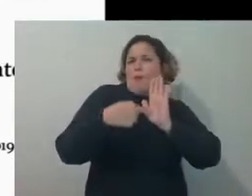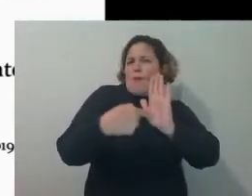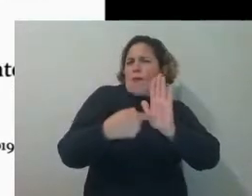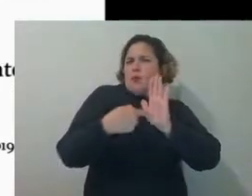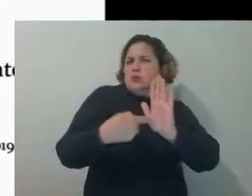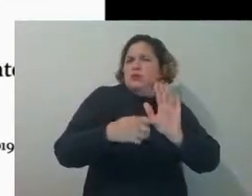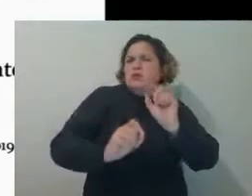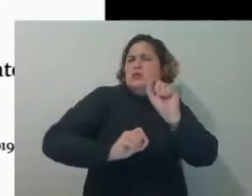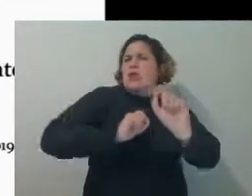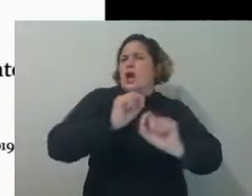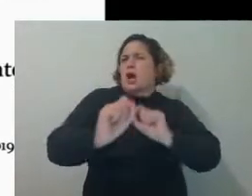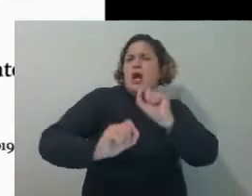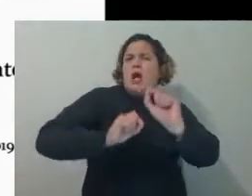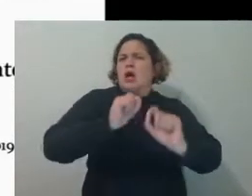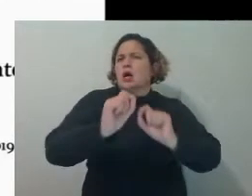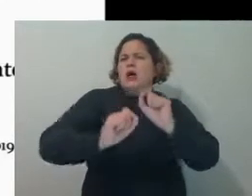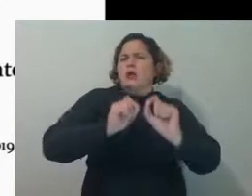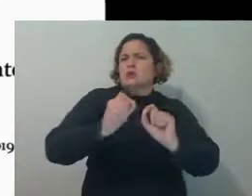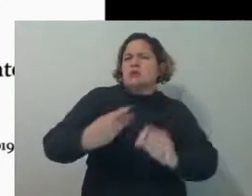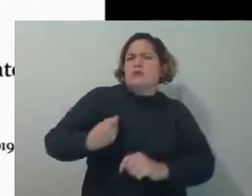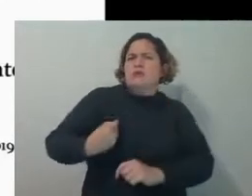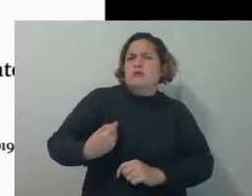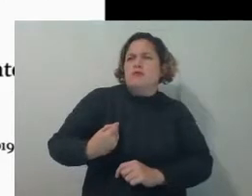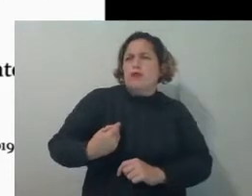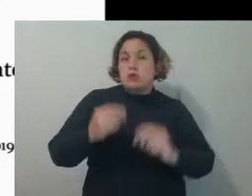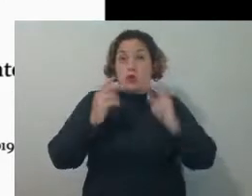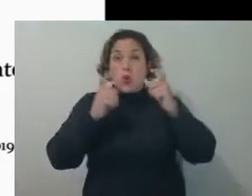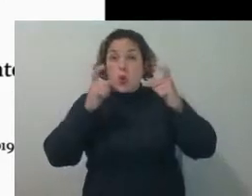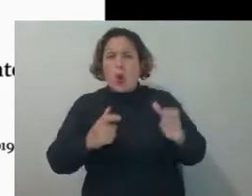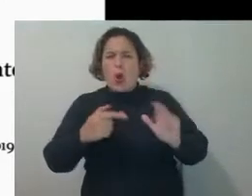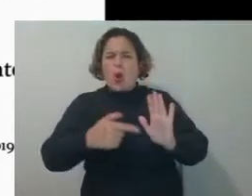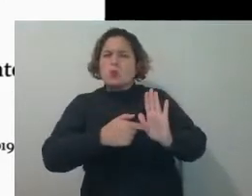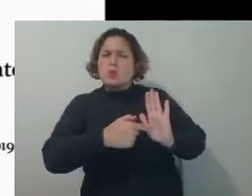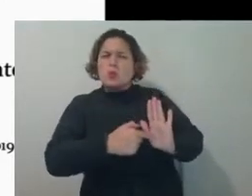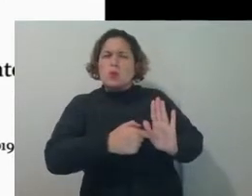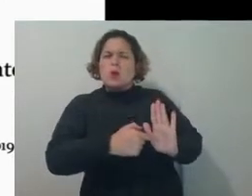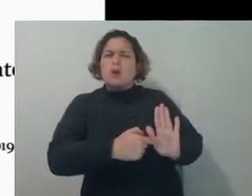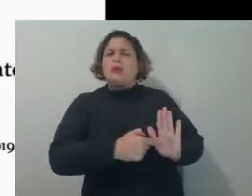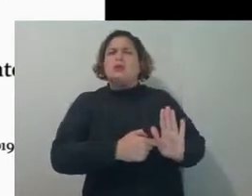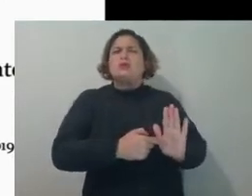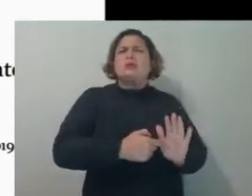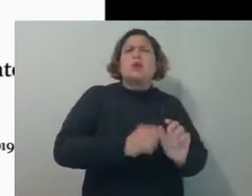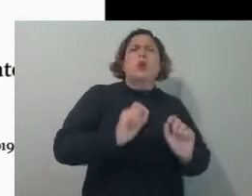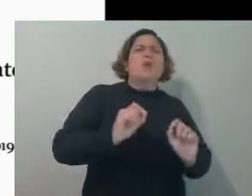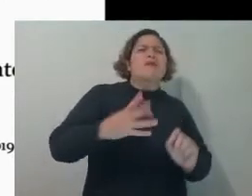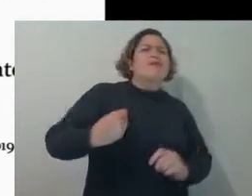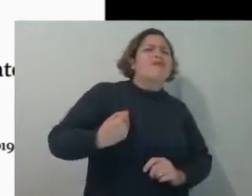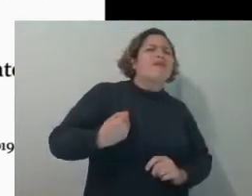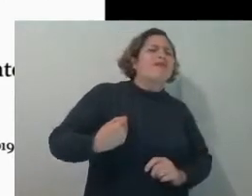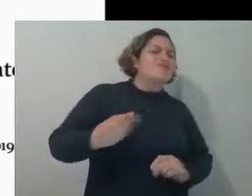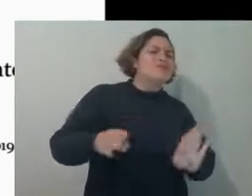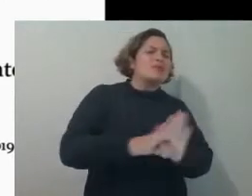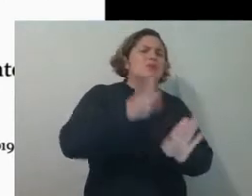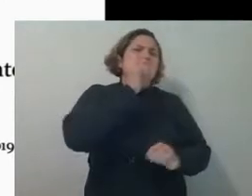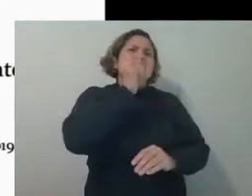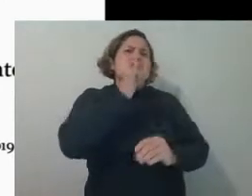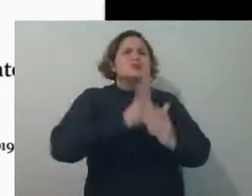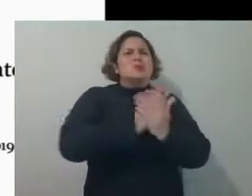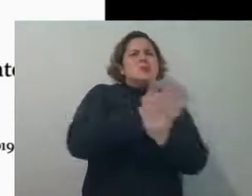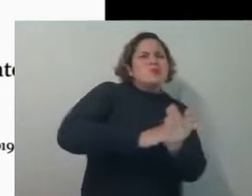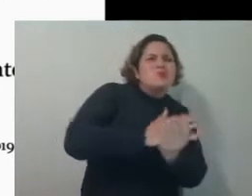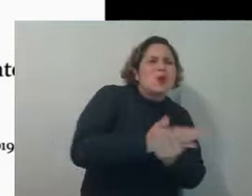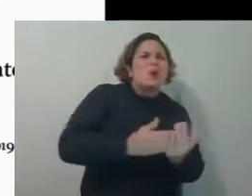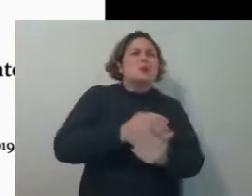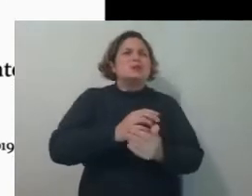poderia experimentar naquela situação, né? Então, pode ser no caso desconforto, ansiedade, medo, exaustão